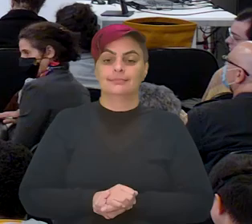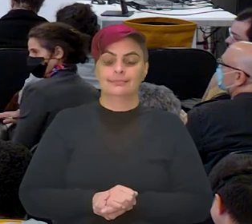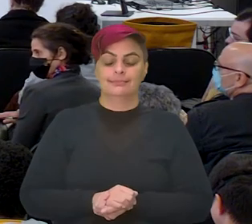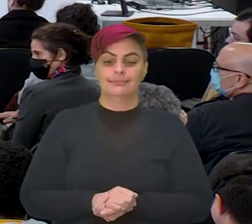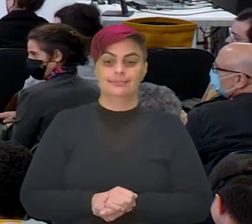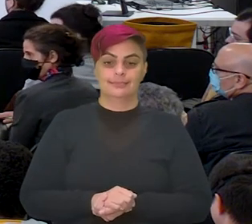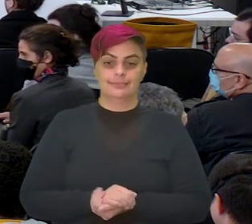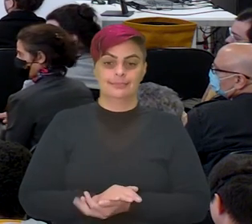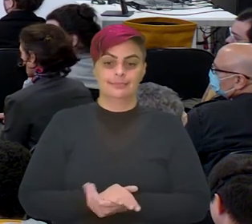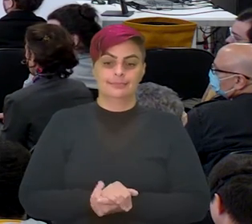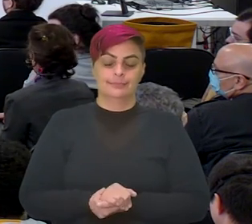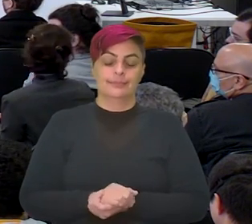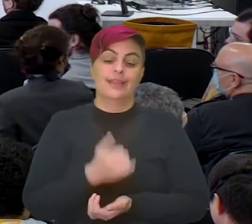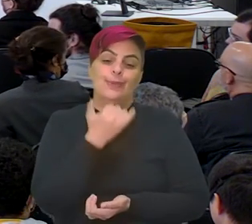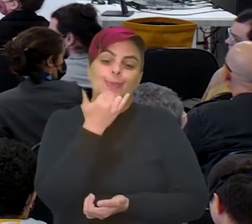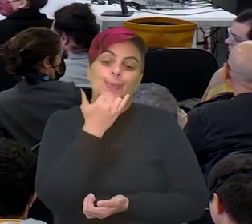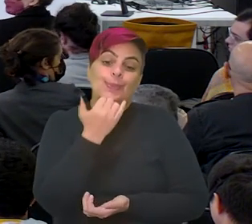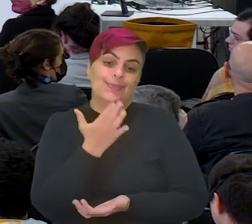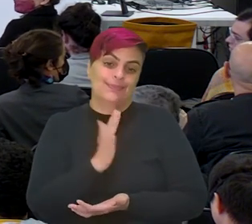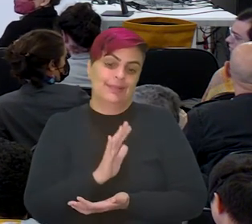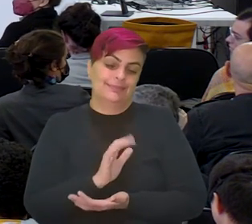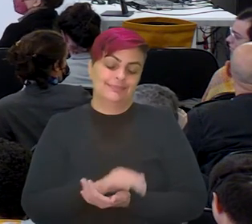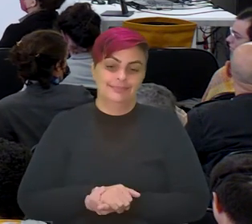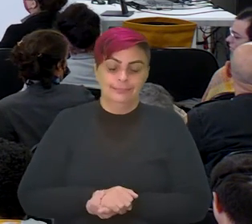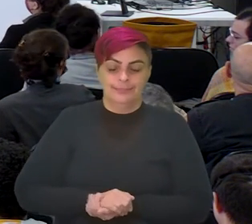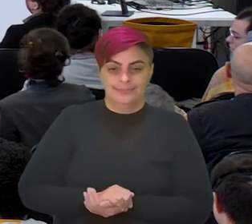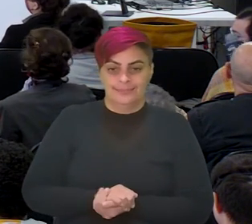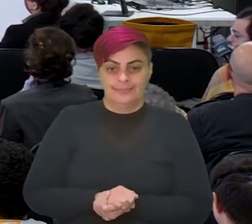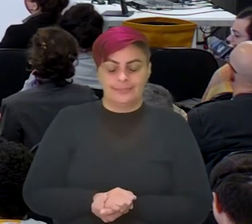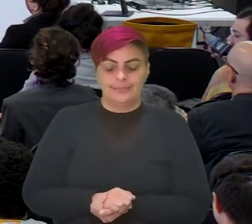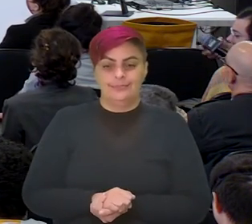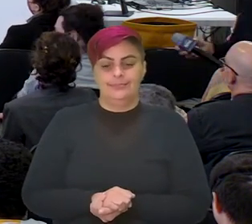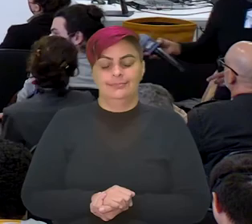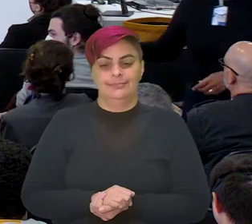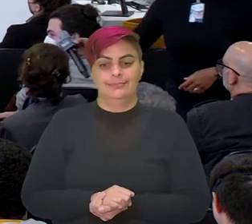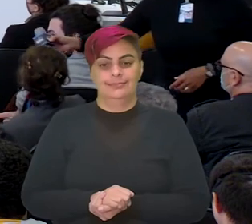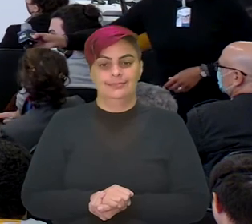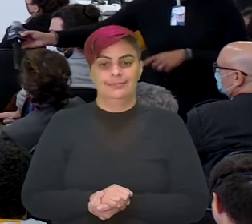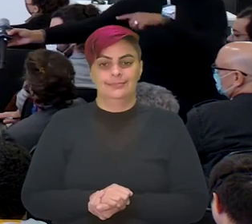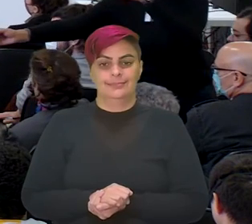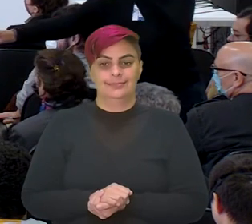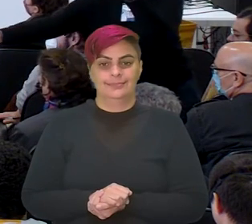Está com... aqui. Ai, desculpa, eu achei que... ela que me falou. Bom.